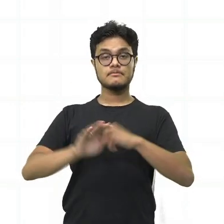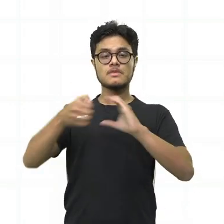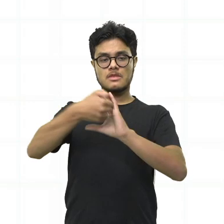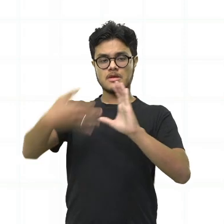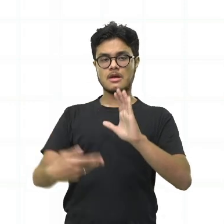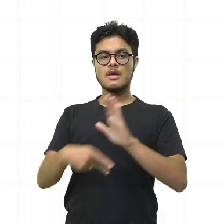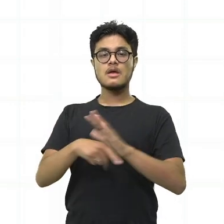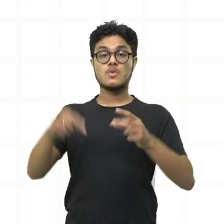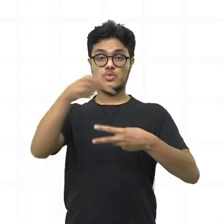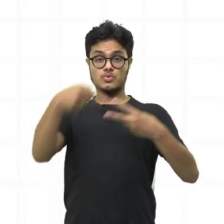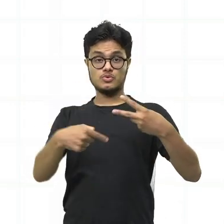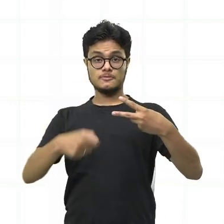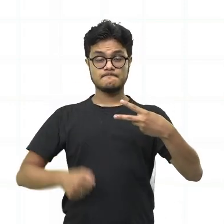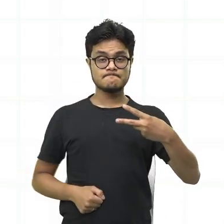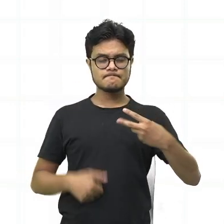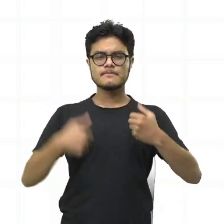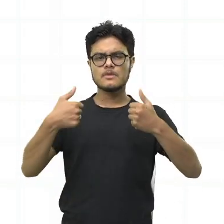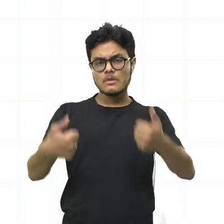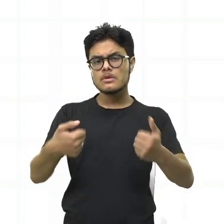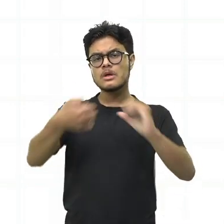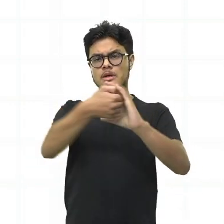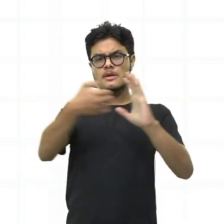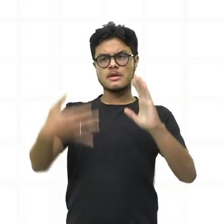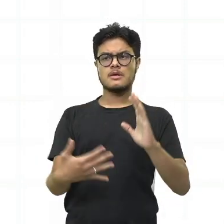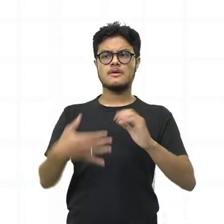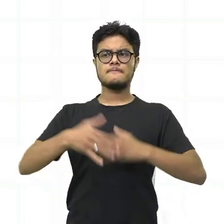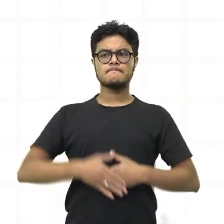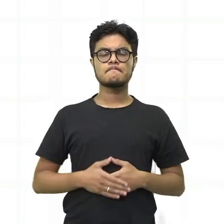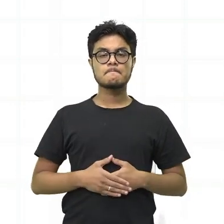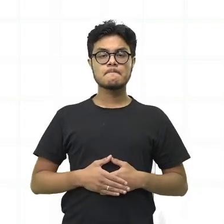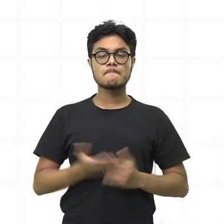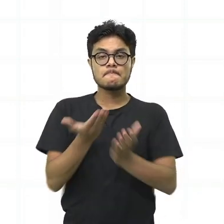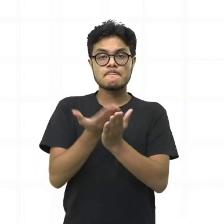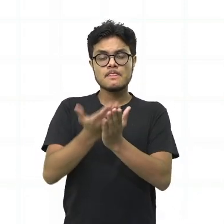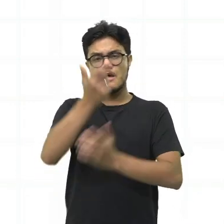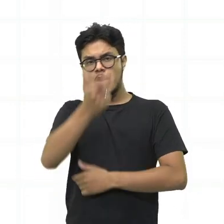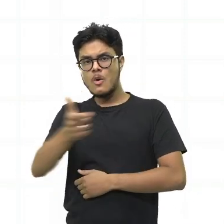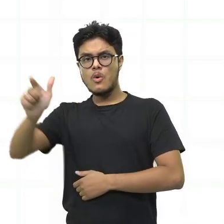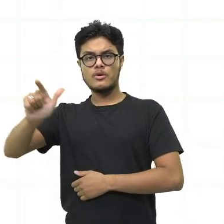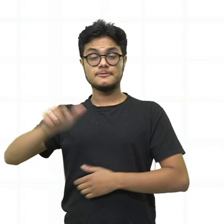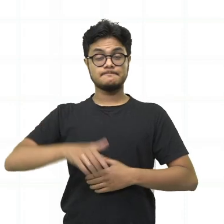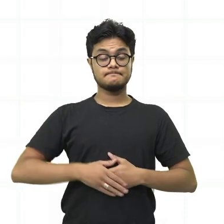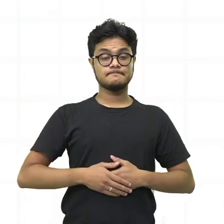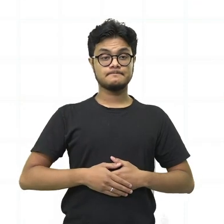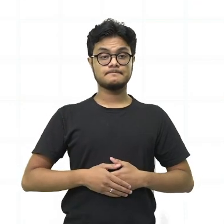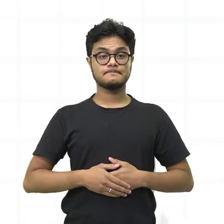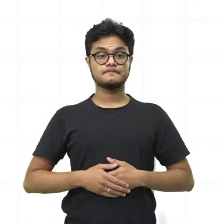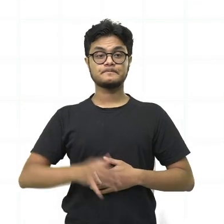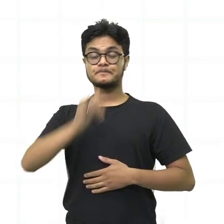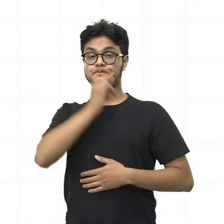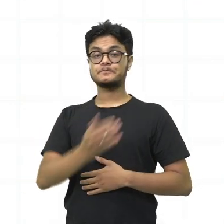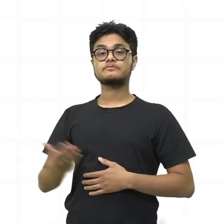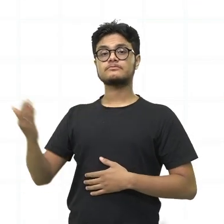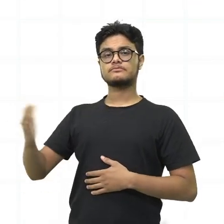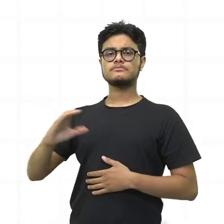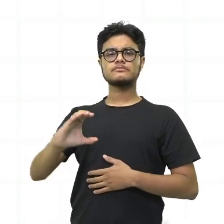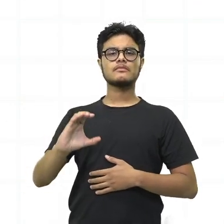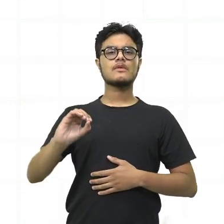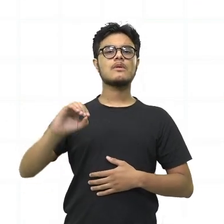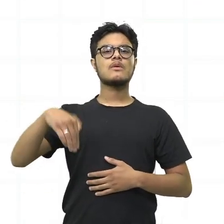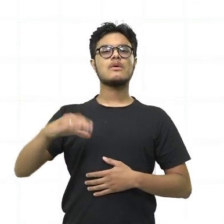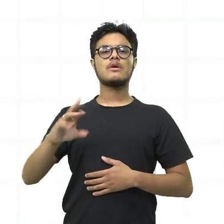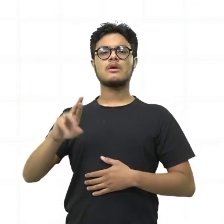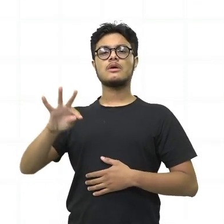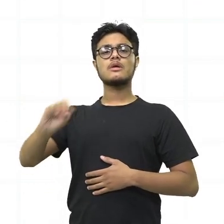nossos substantivos, né? Classificação dos nossos substantivos. Nós vamos ver mais uma classificação agora, olha só. O